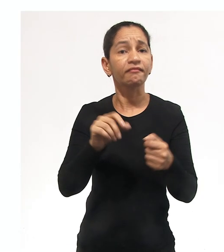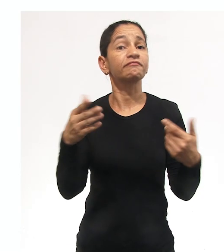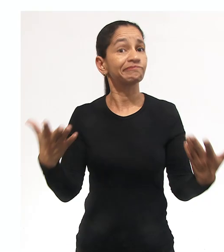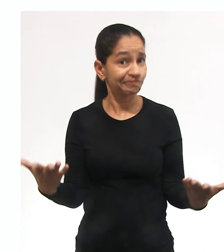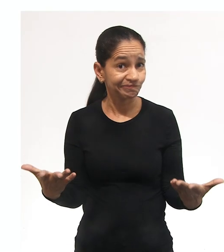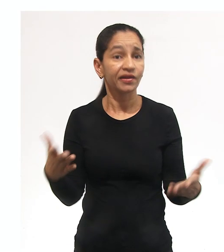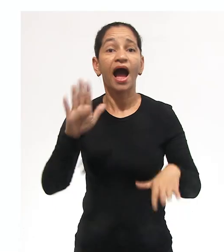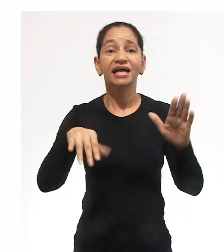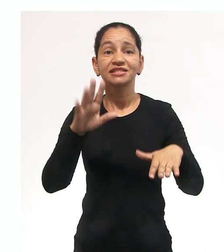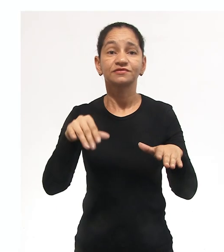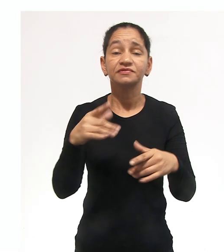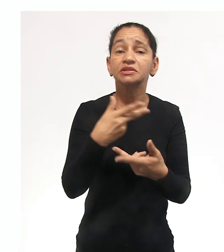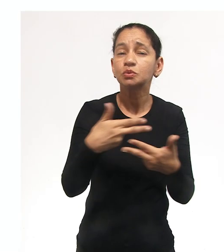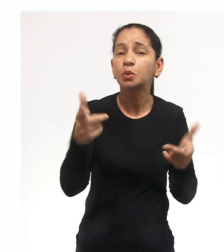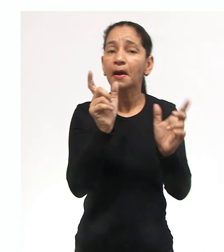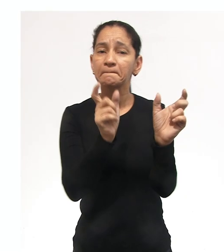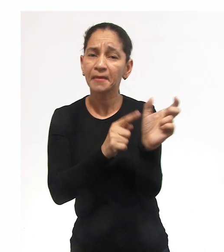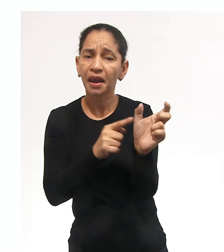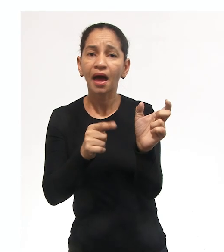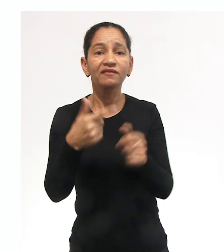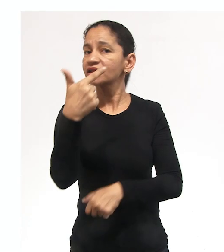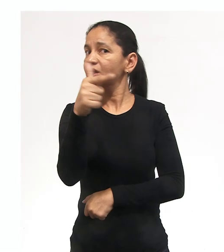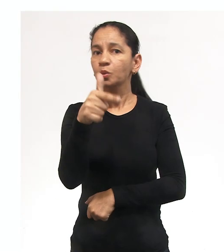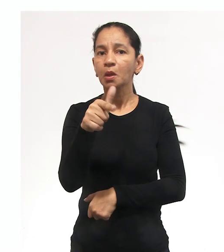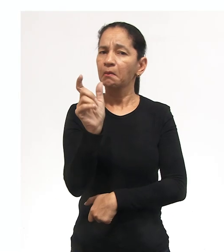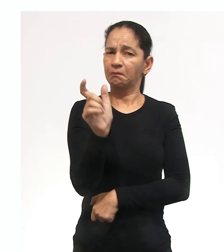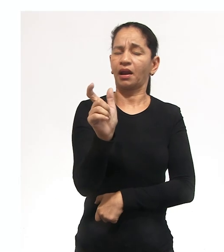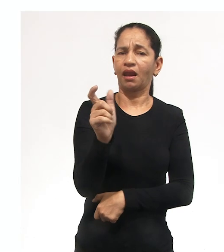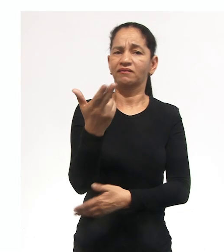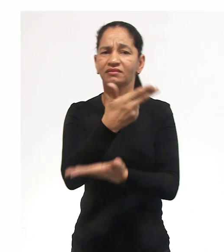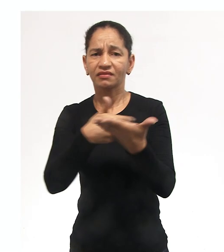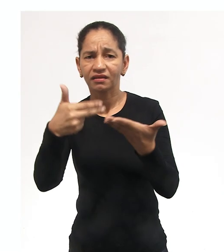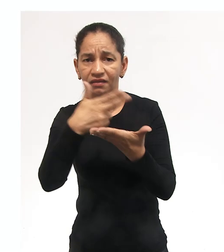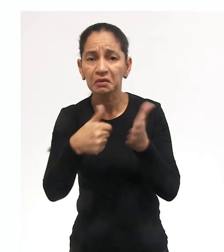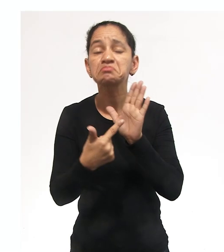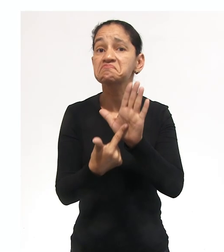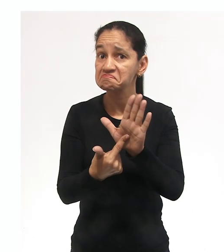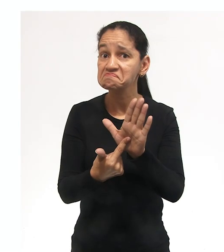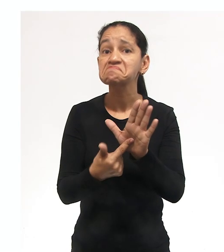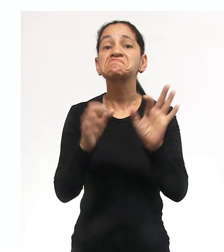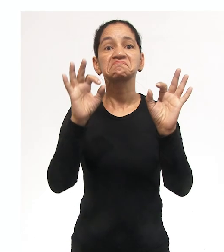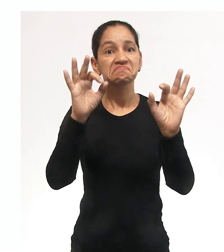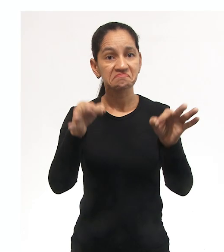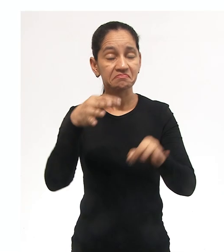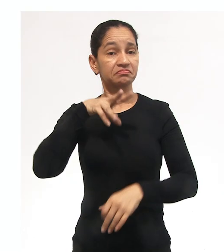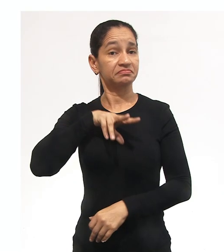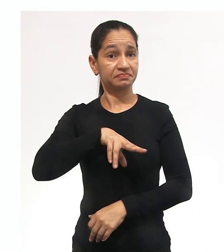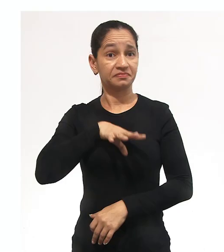linguagens verbal e não verbal, num processo de inclusão social dos